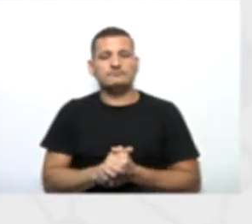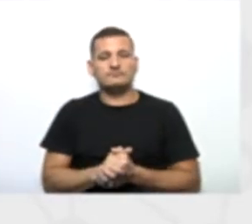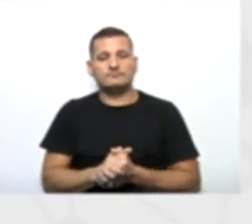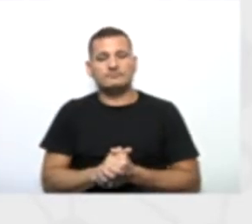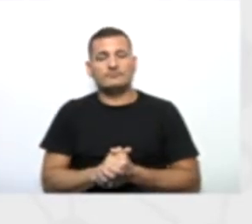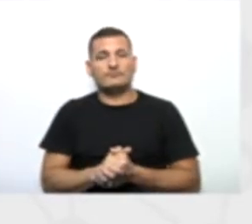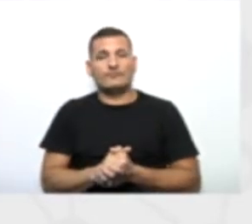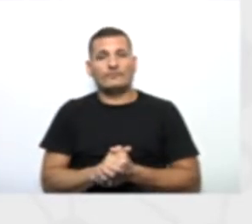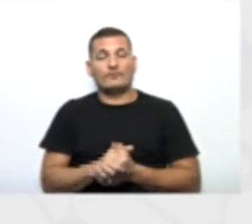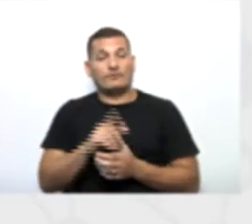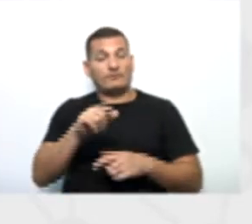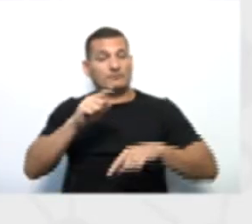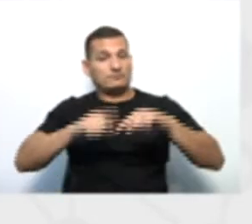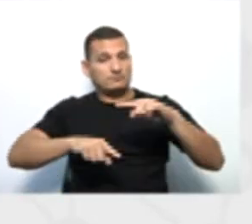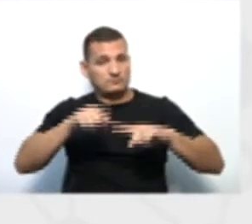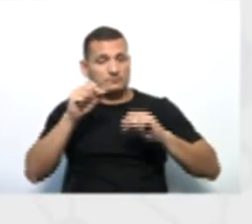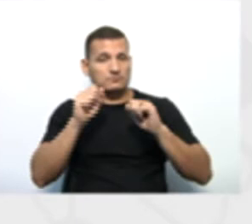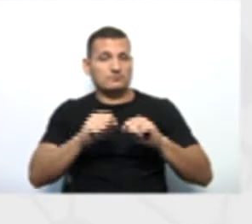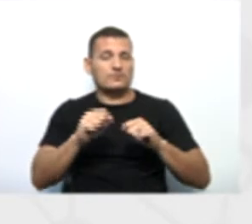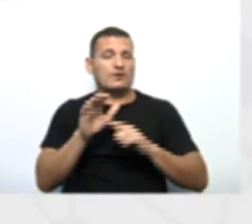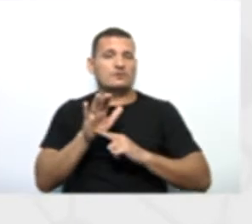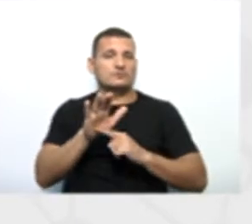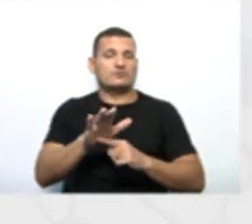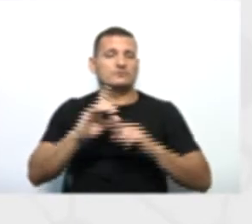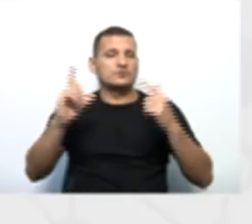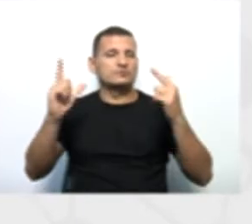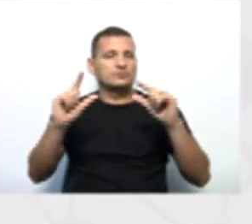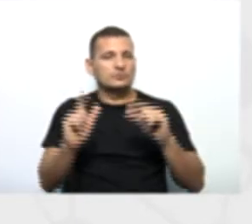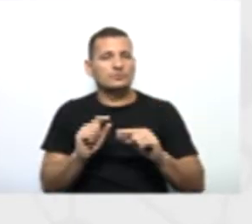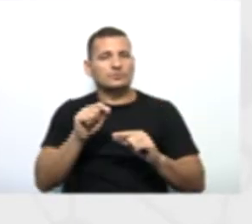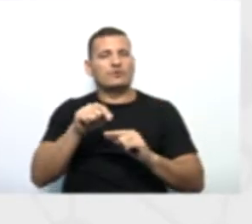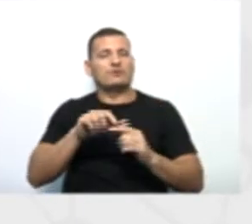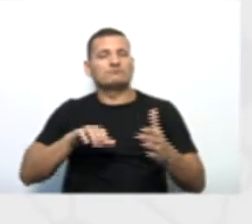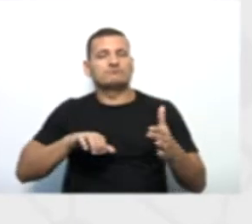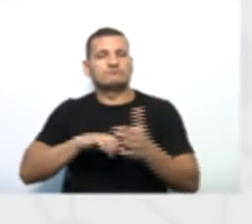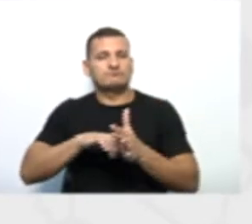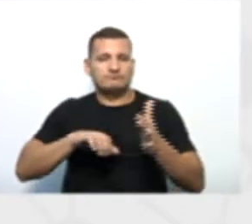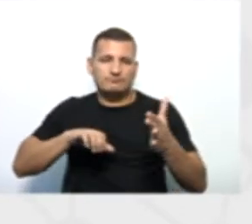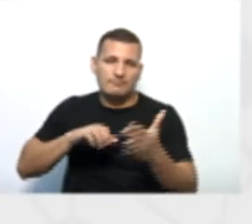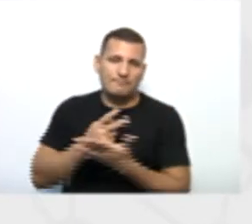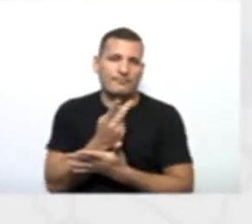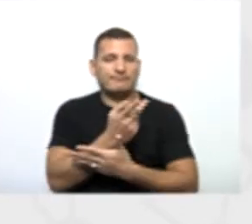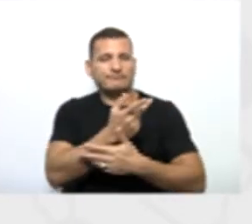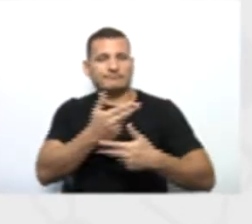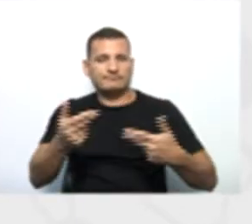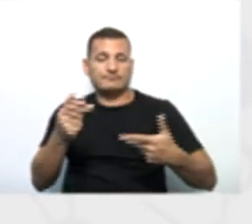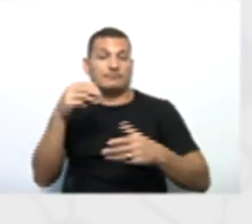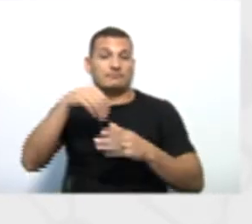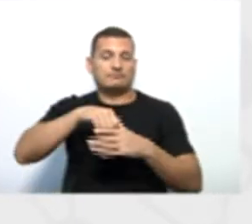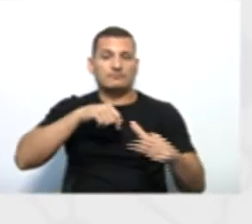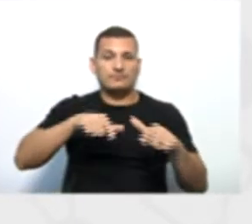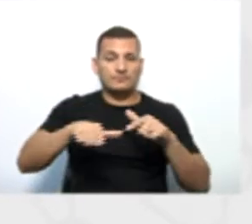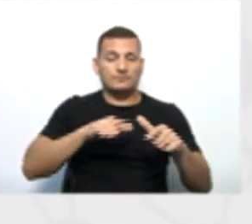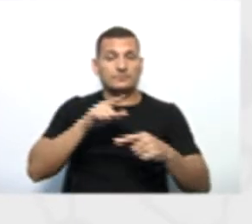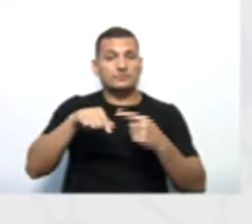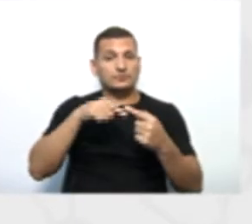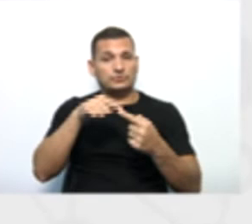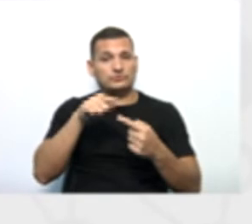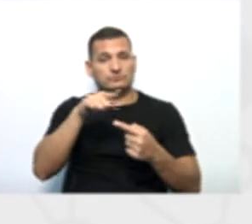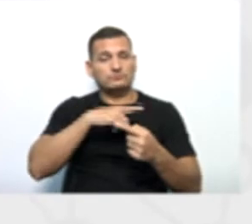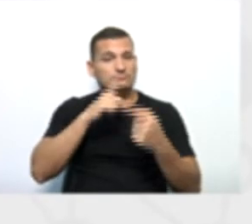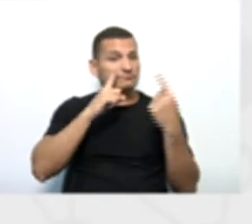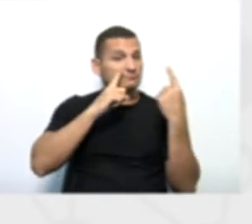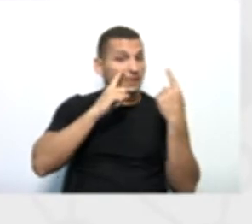instrumento que pode ajudar a diminuir a ocorrência de acidentes do trabalho, objetivo que interessa tanto